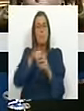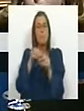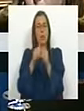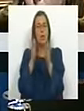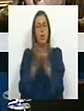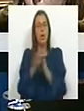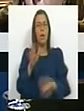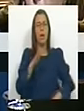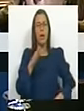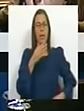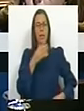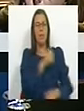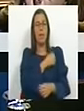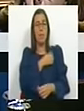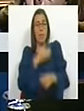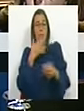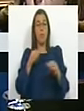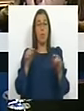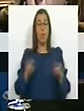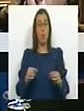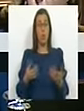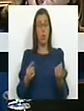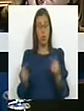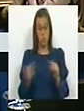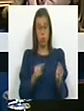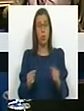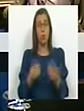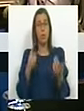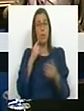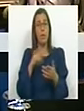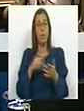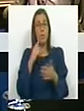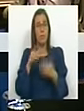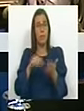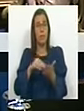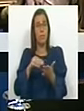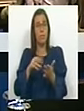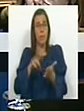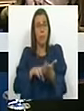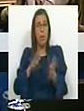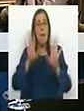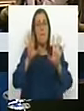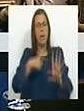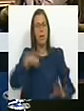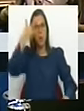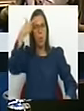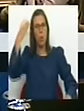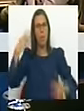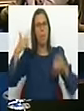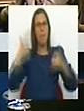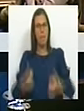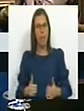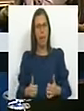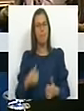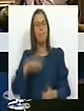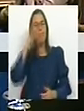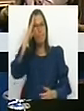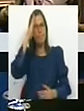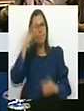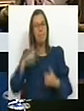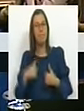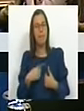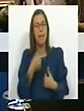todos os casos de habitação que hoje aqui estão a ser discutidos para ser prorrogados. Agora, compreendemos muito bem, tendo nós em conta